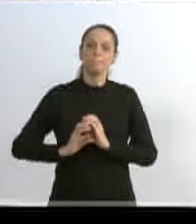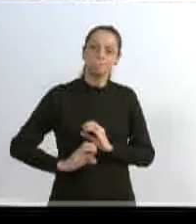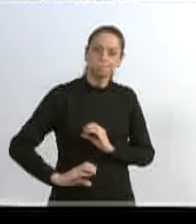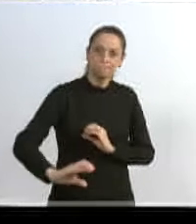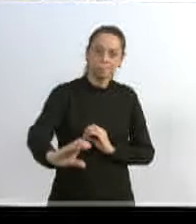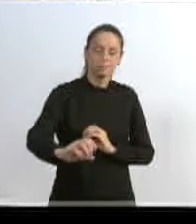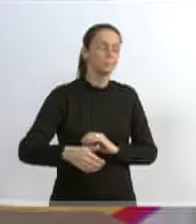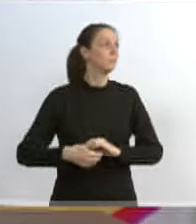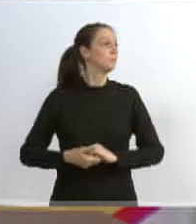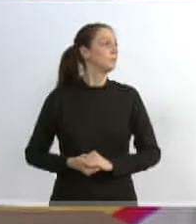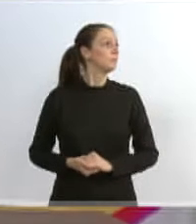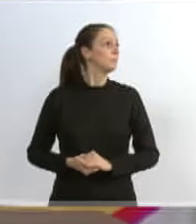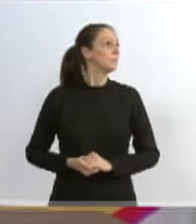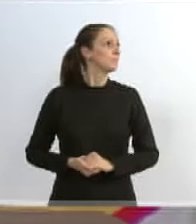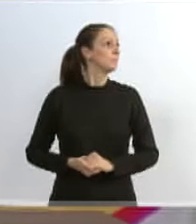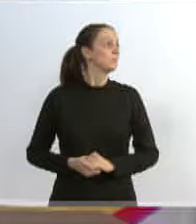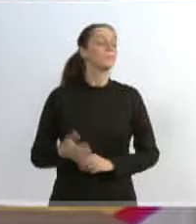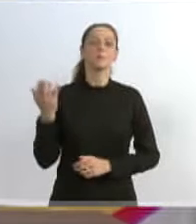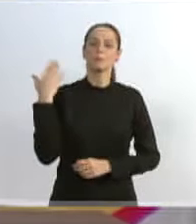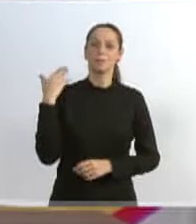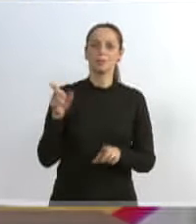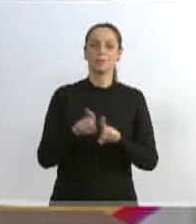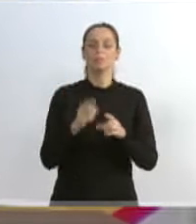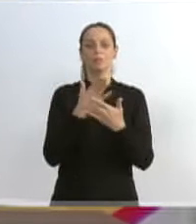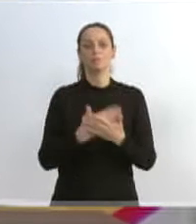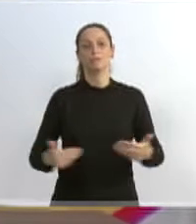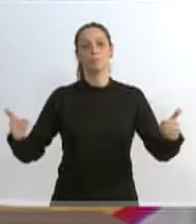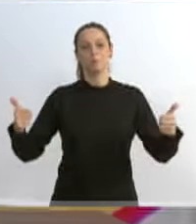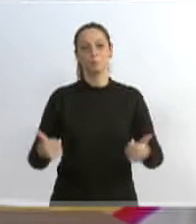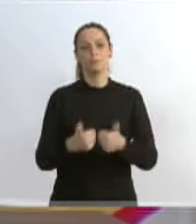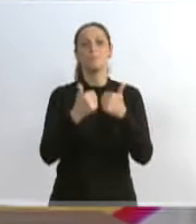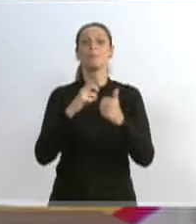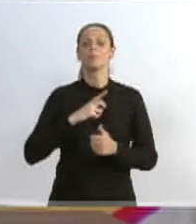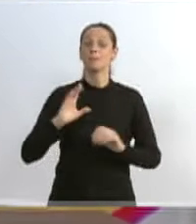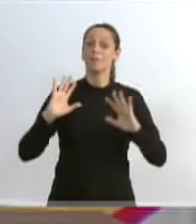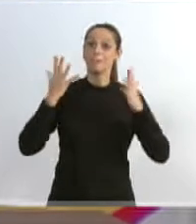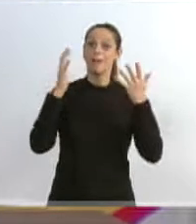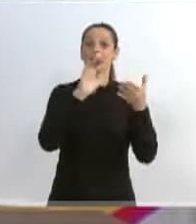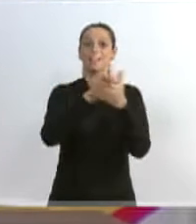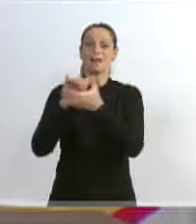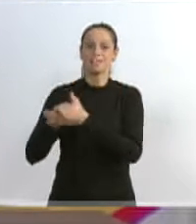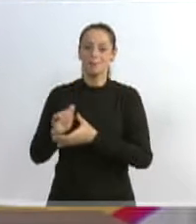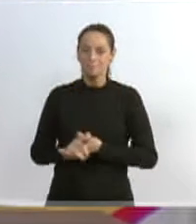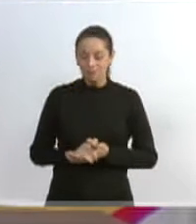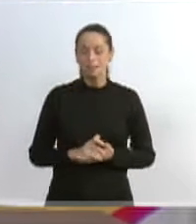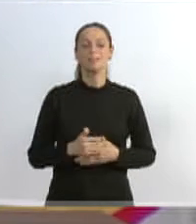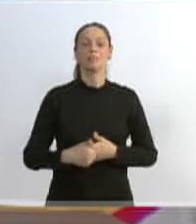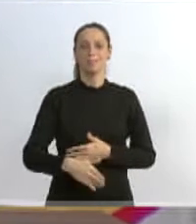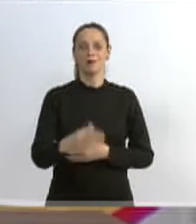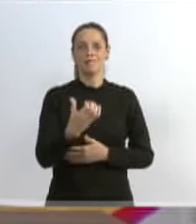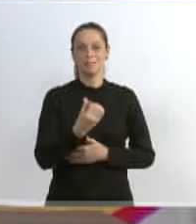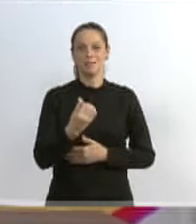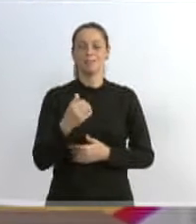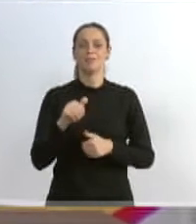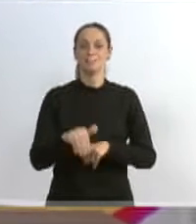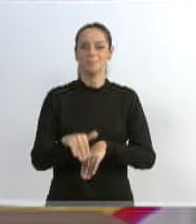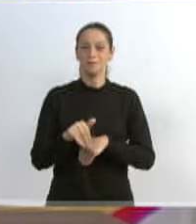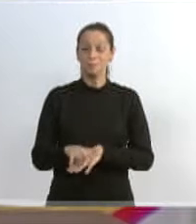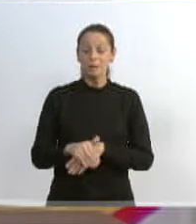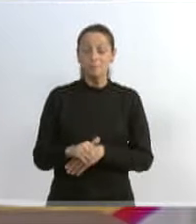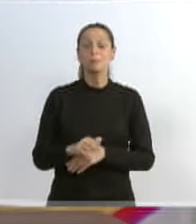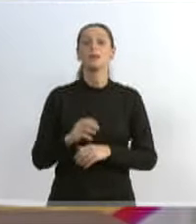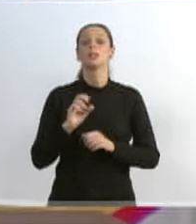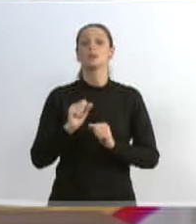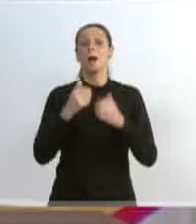e também no lançamento da vila germânica do sexto casamento coletivo que acontecerá no dia 16 de setembro em blumenau com inscrições abertas